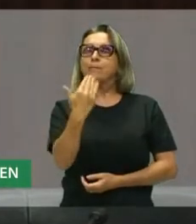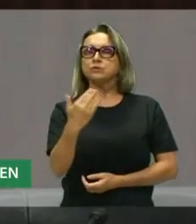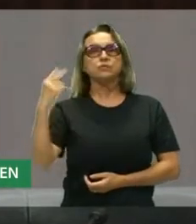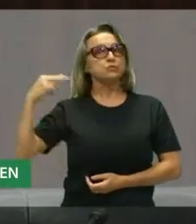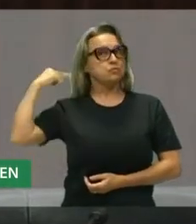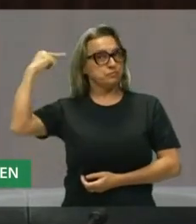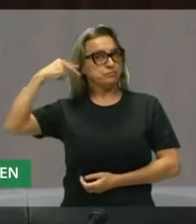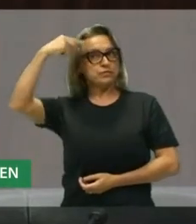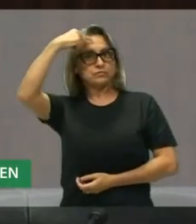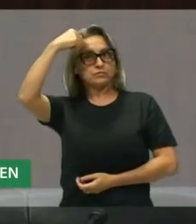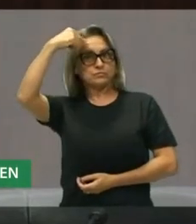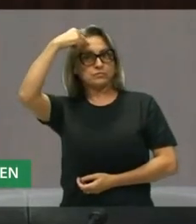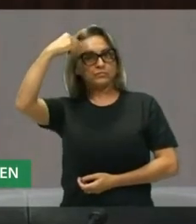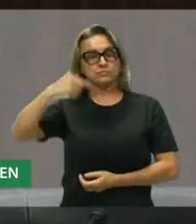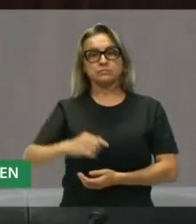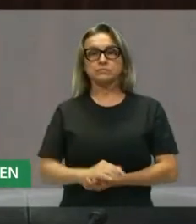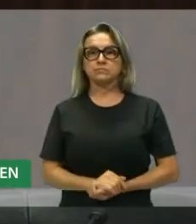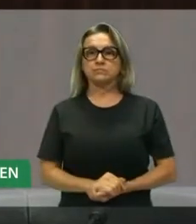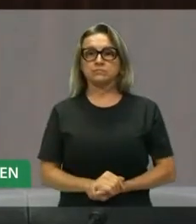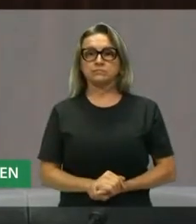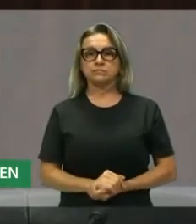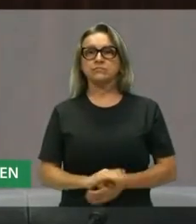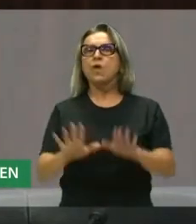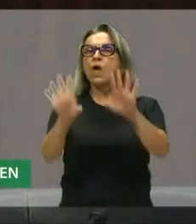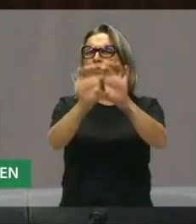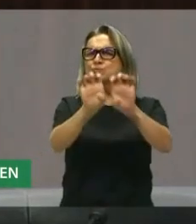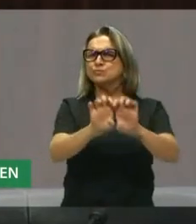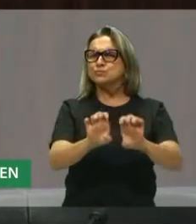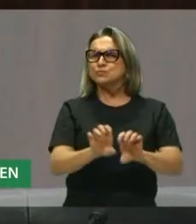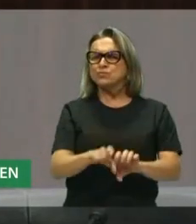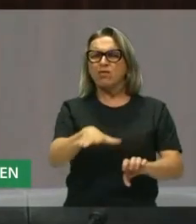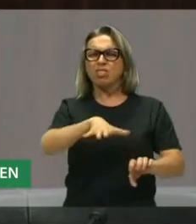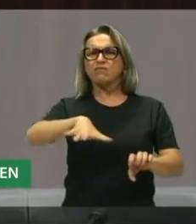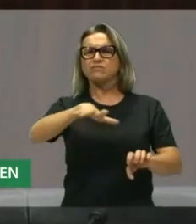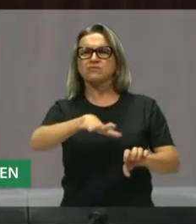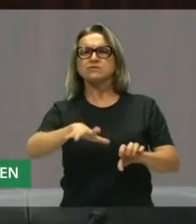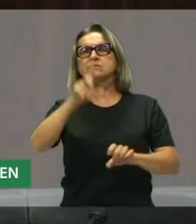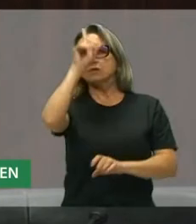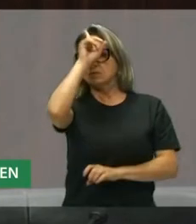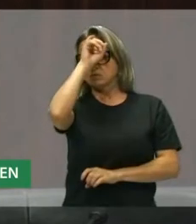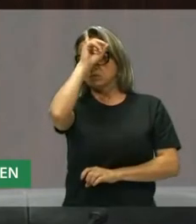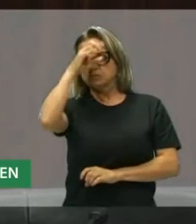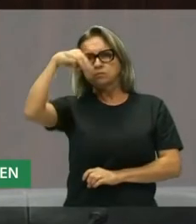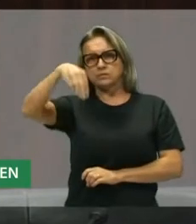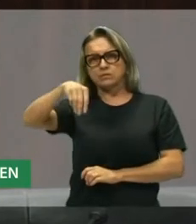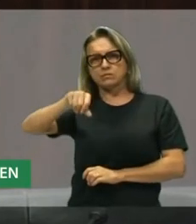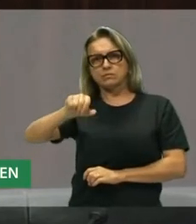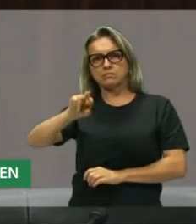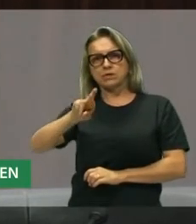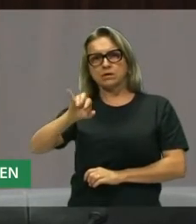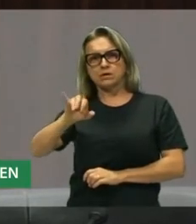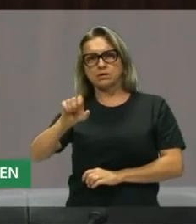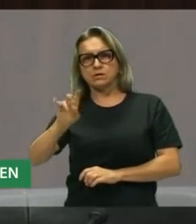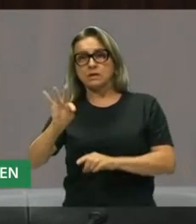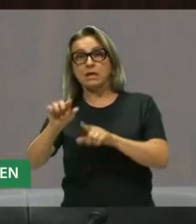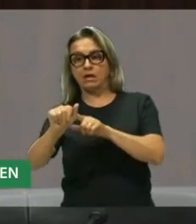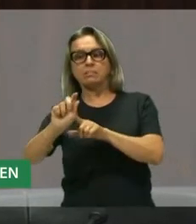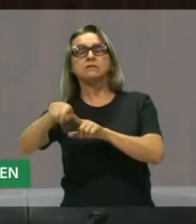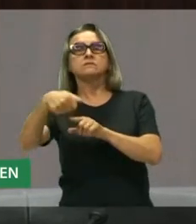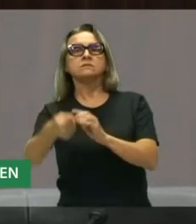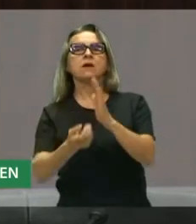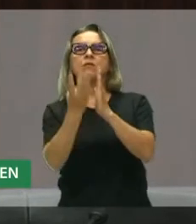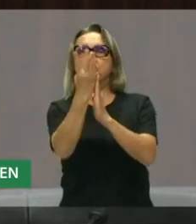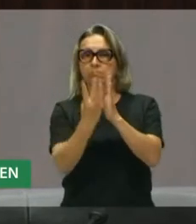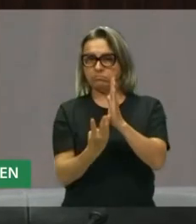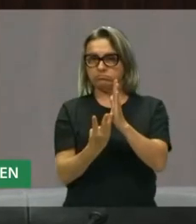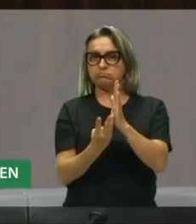Rubens Angioletti. A estrutura física do Hospital Marieta pertence ao Governo do Estado de Santa Catarina. A